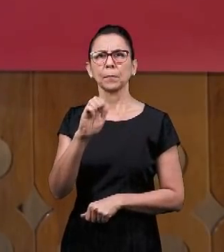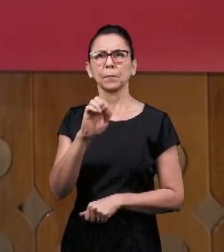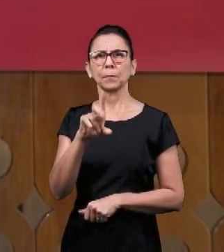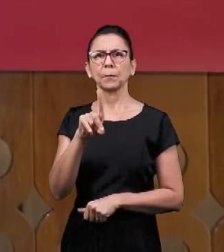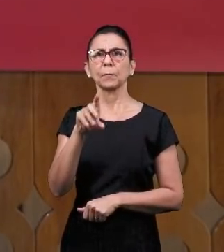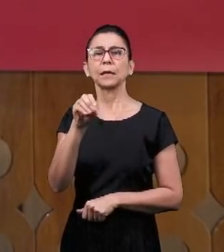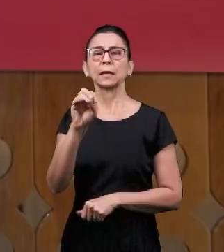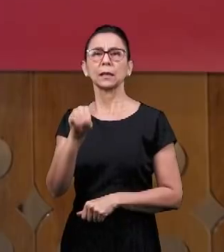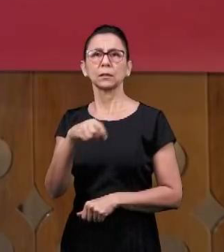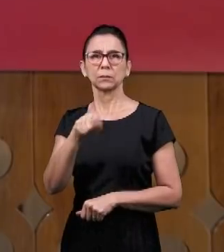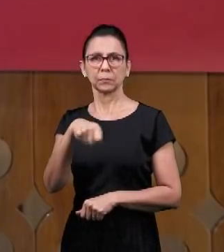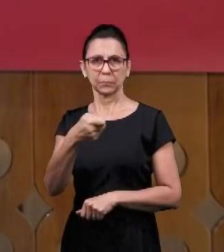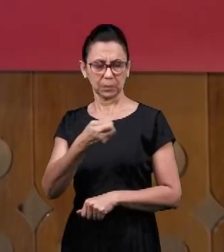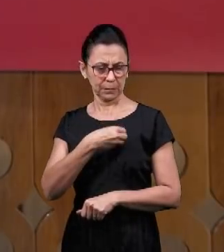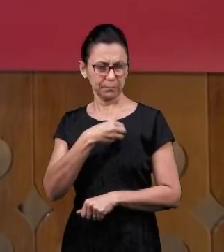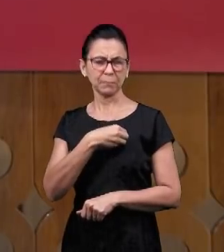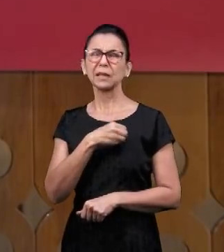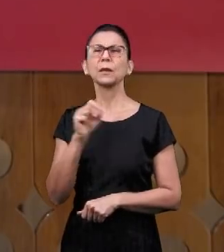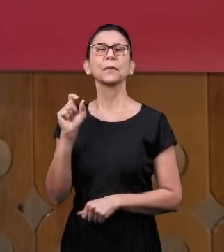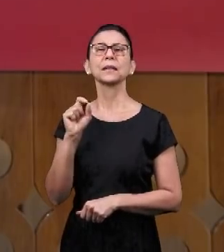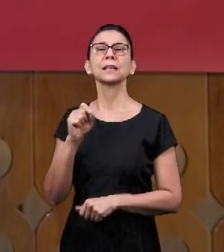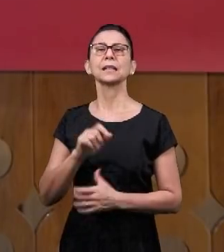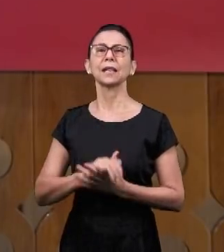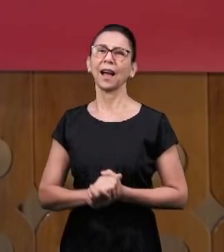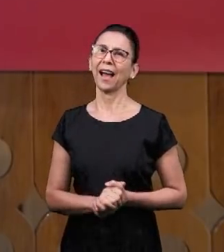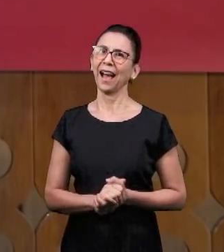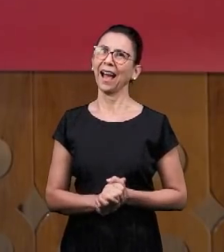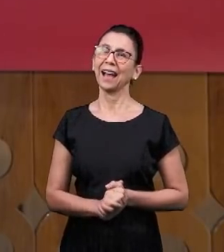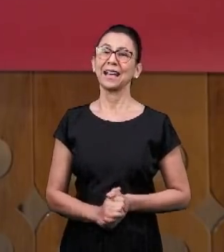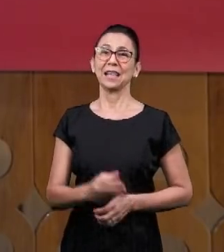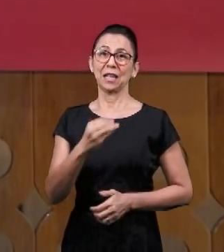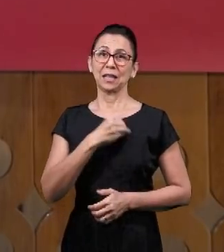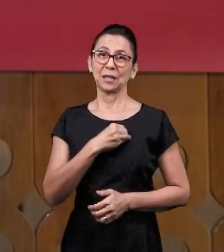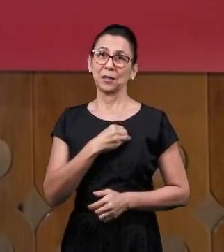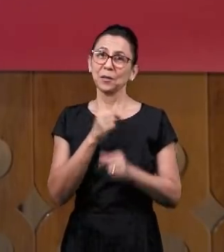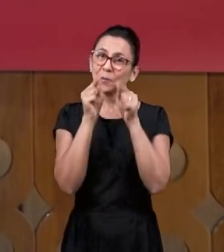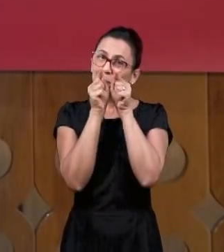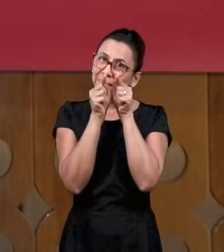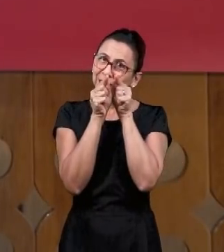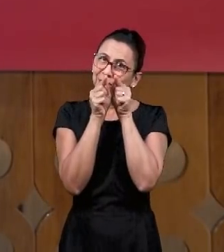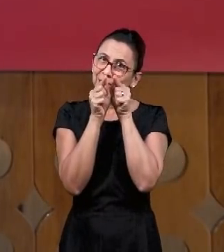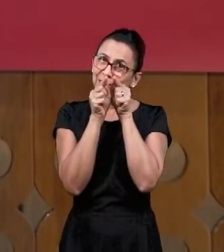Tem muita gente que acha que pecado, não existe pecado, pecadinho e pecadão. Não, pecado é pecado.